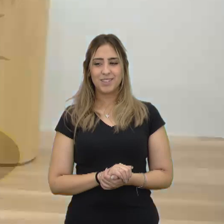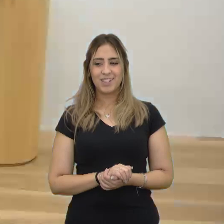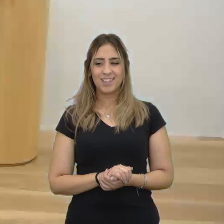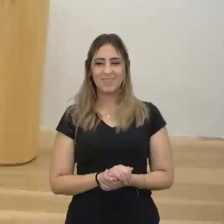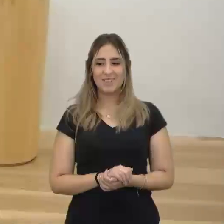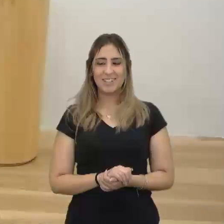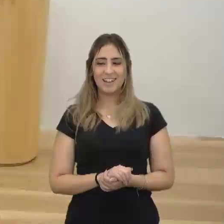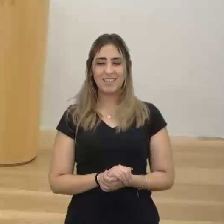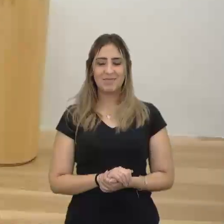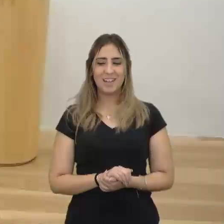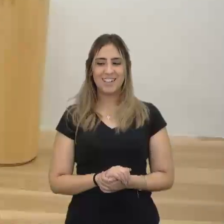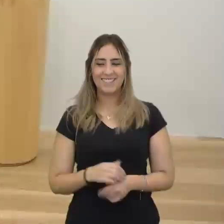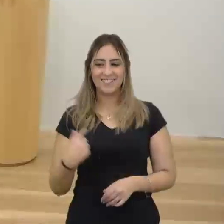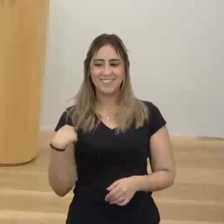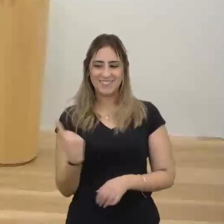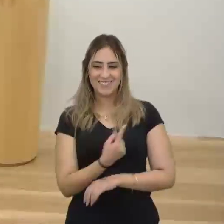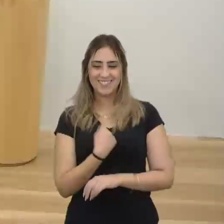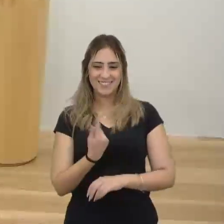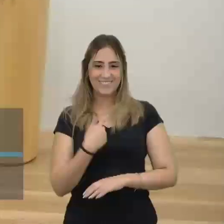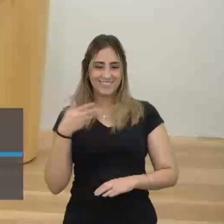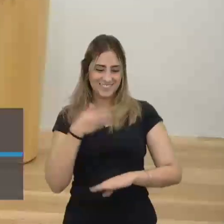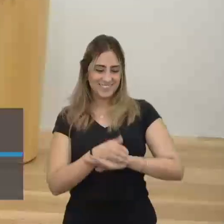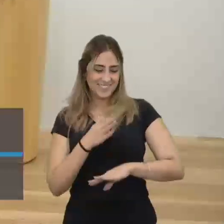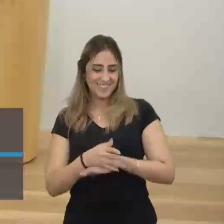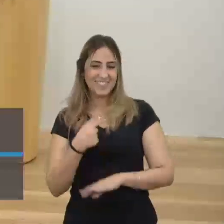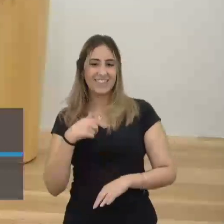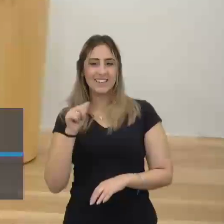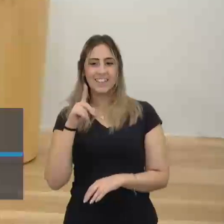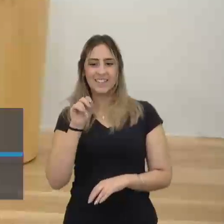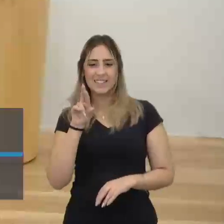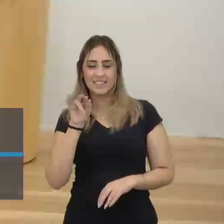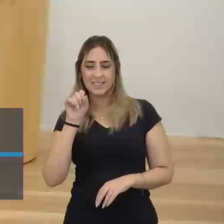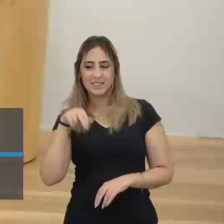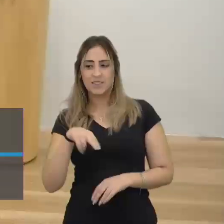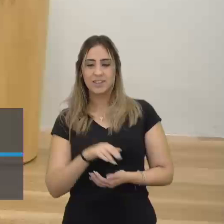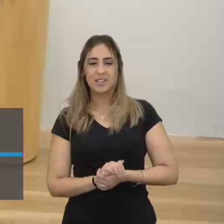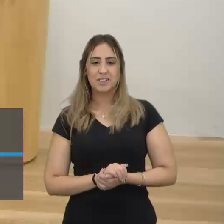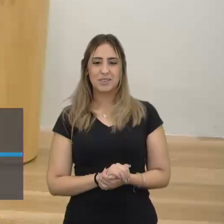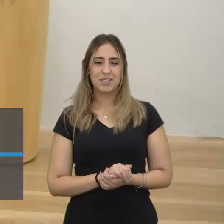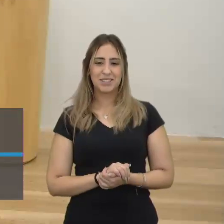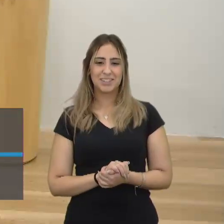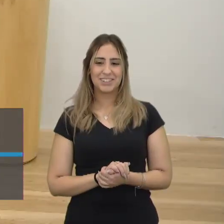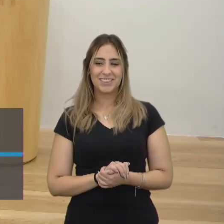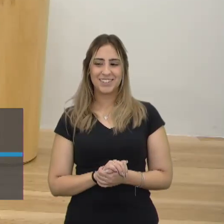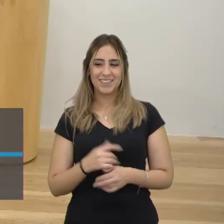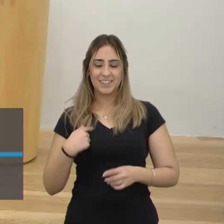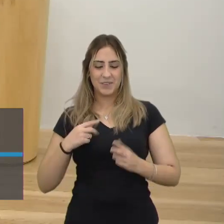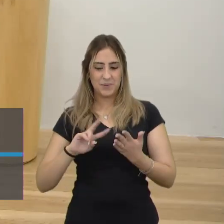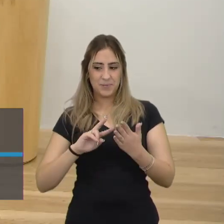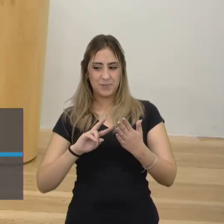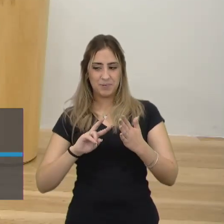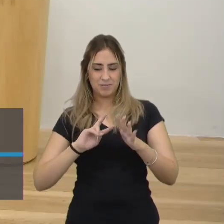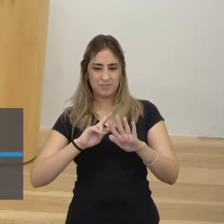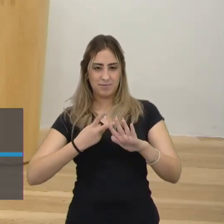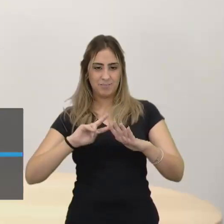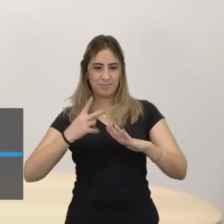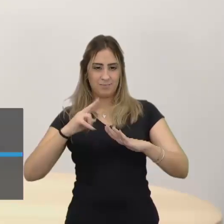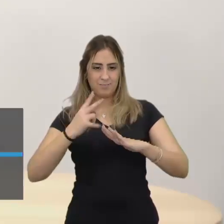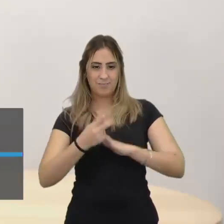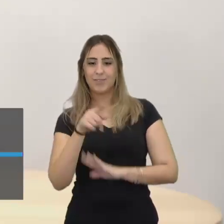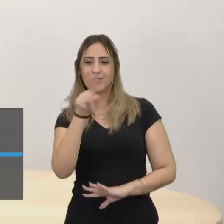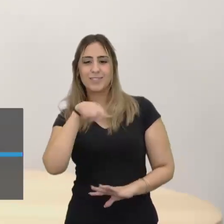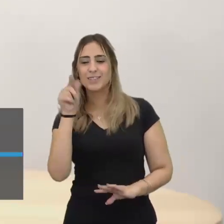para 2. Sabe o que é pior de tudo, Anderson? É que depois eles falam em meritocracia. Sim. Não, você